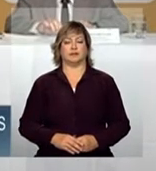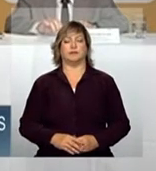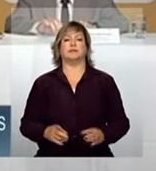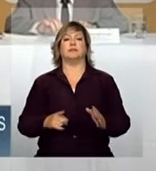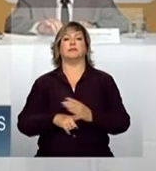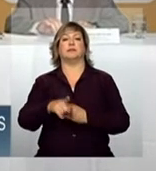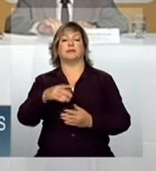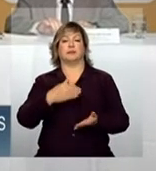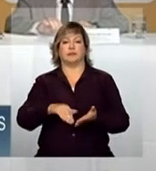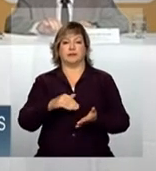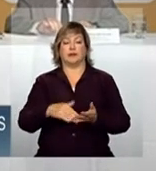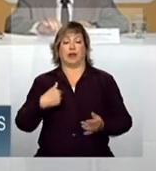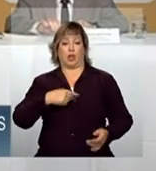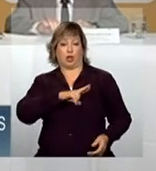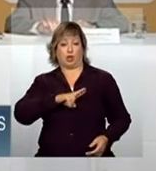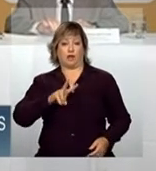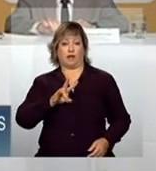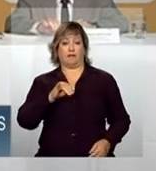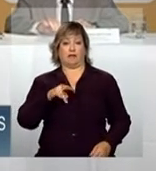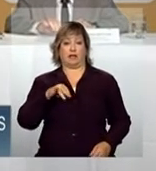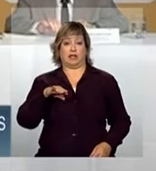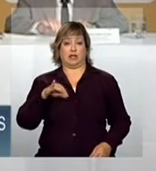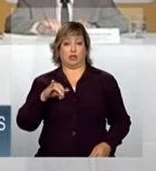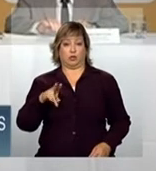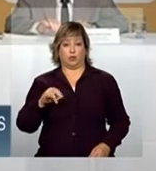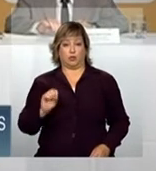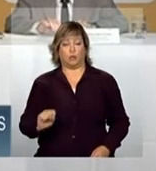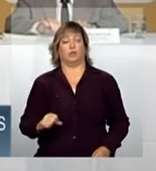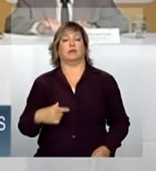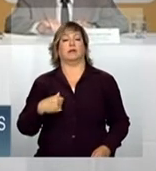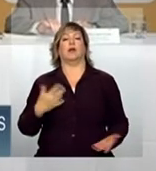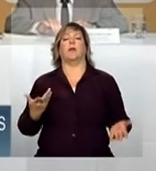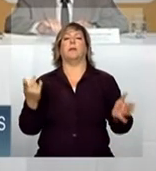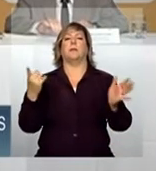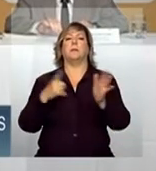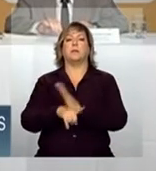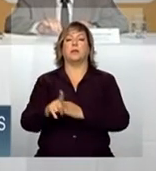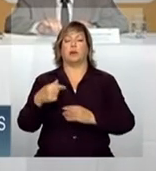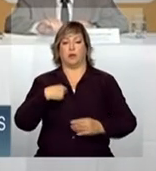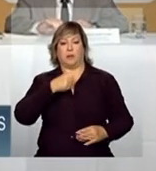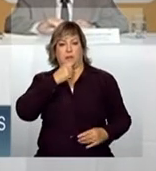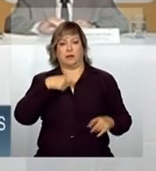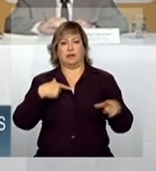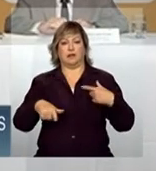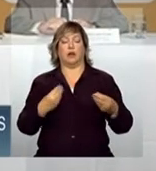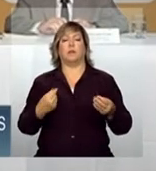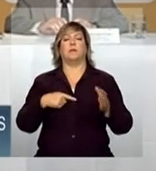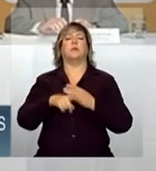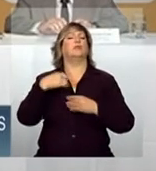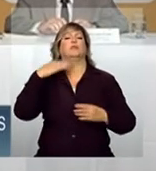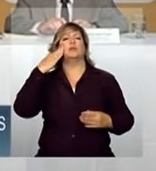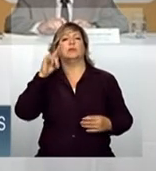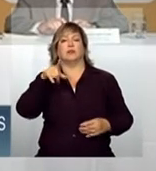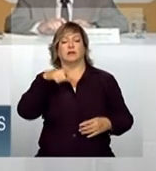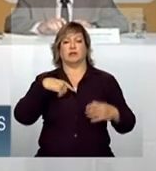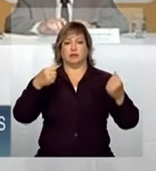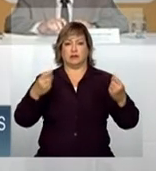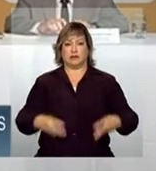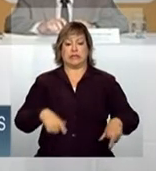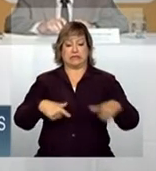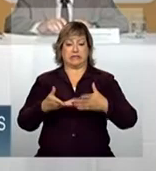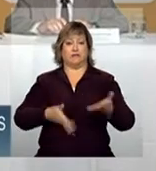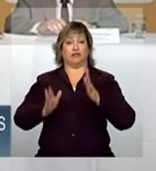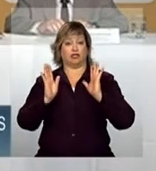Secretário, meu nome é Vinícius, sou repórter do UOL. Eu gostaria de... Eu não entendi com relação à sua explicação. O senhor falou que o serviço já